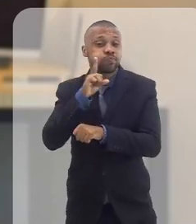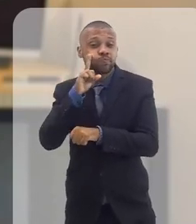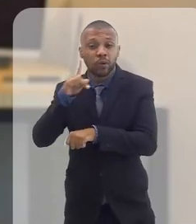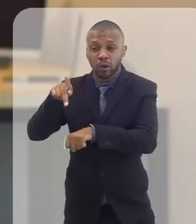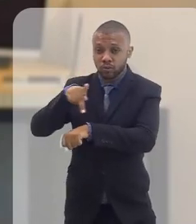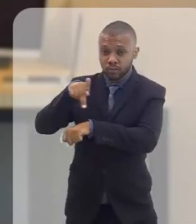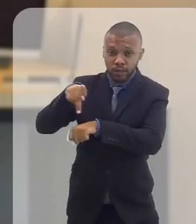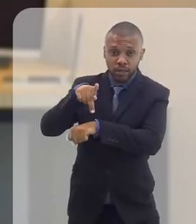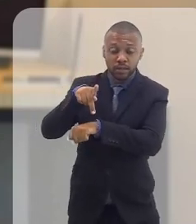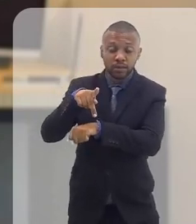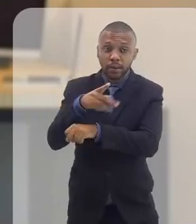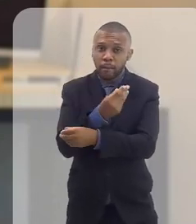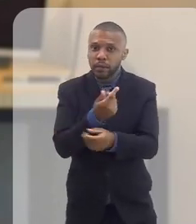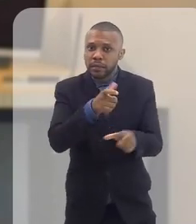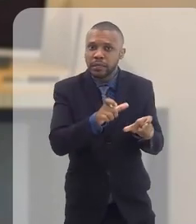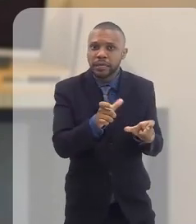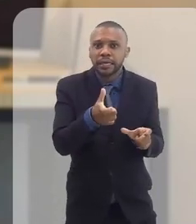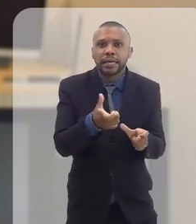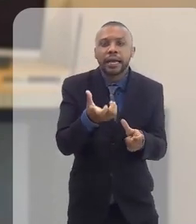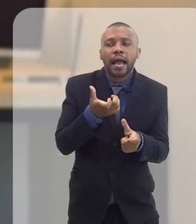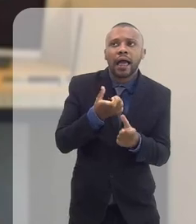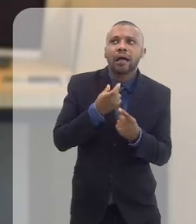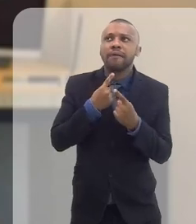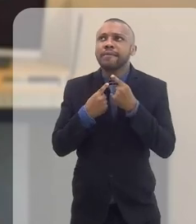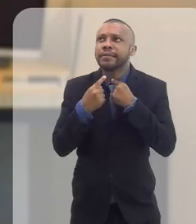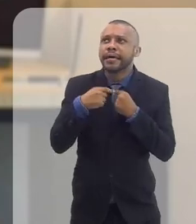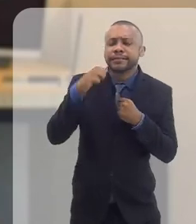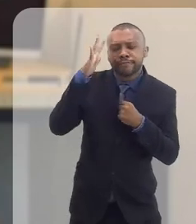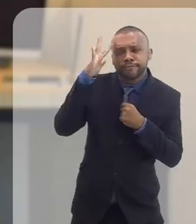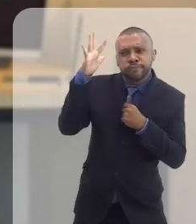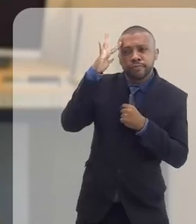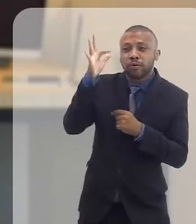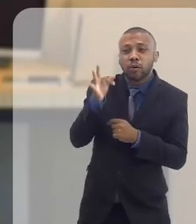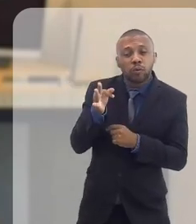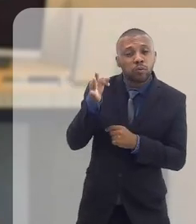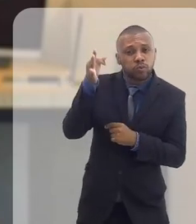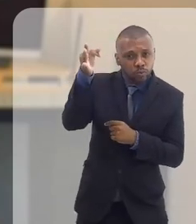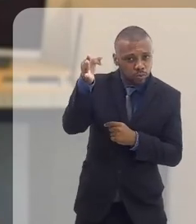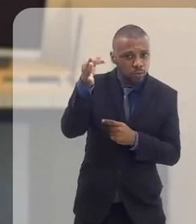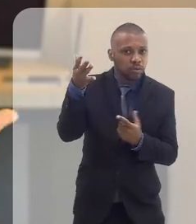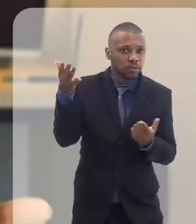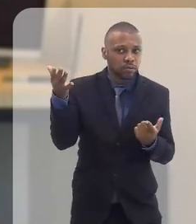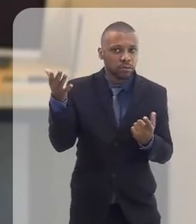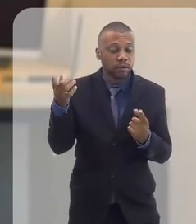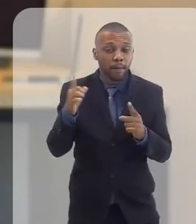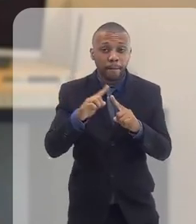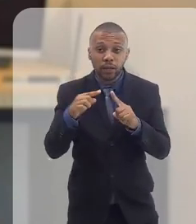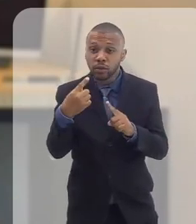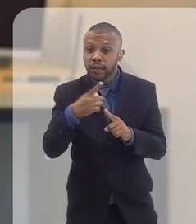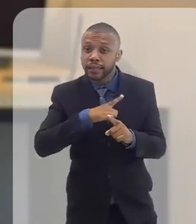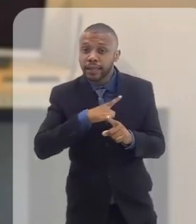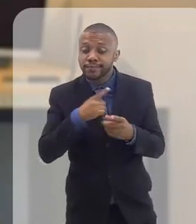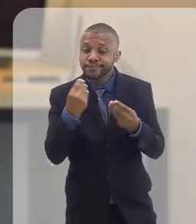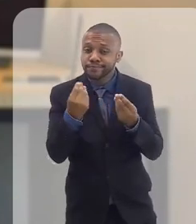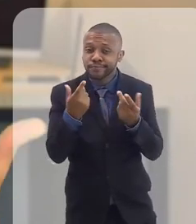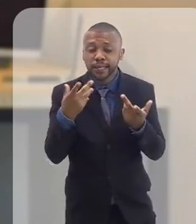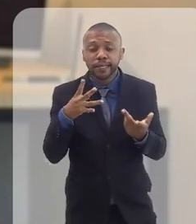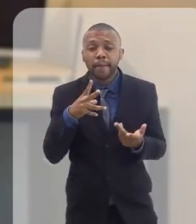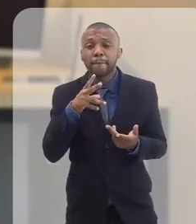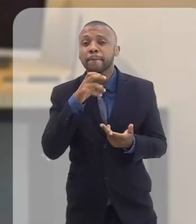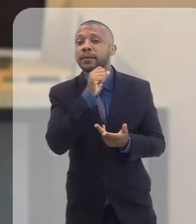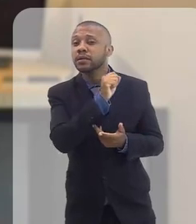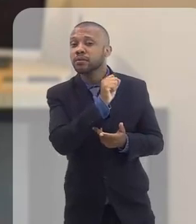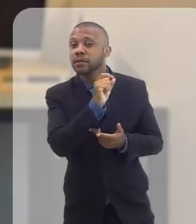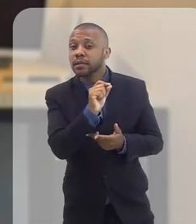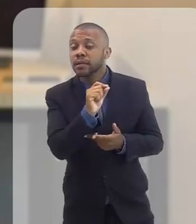exterior. E muita gente almeja isso porque a gente acaba tendo